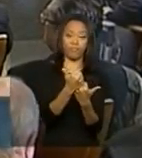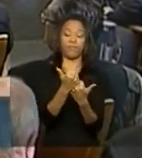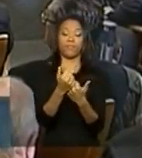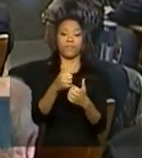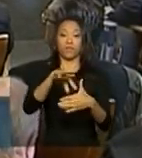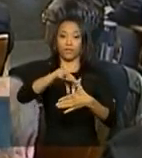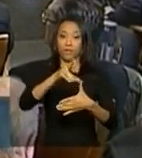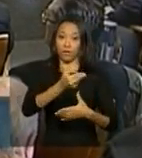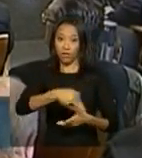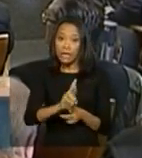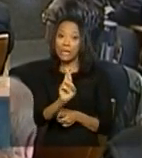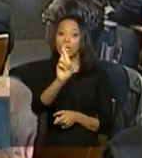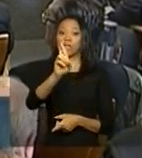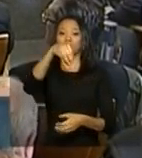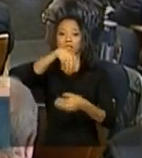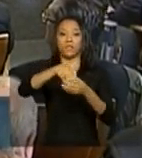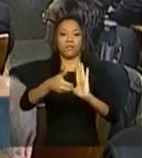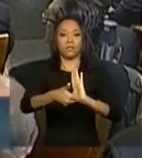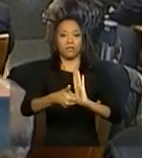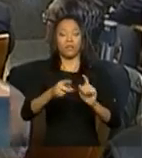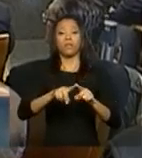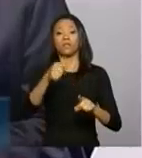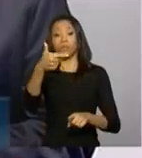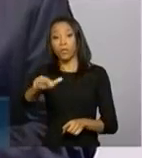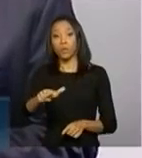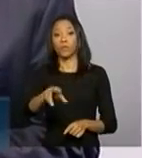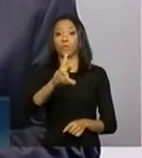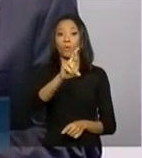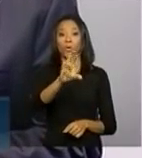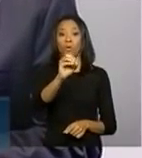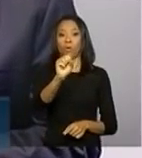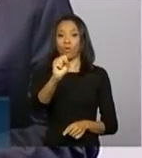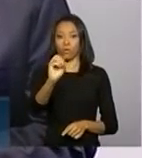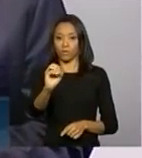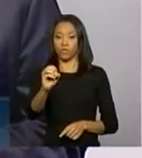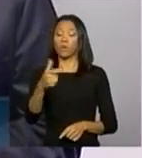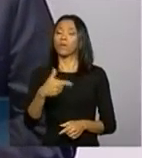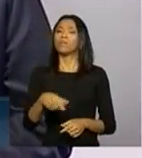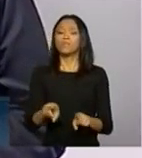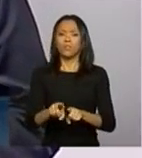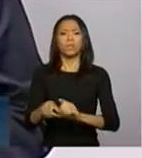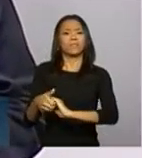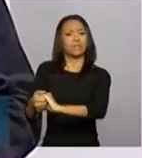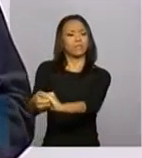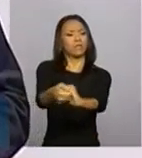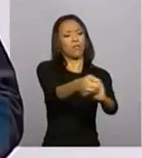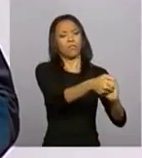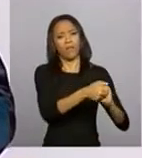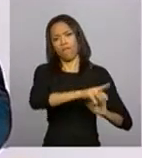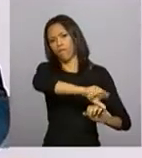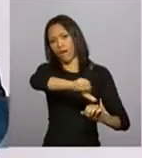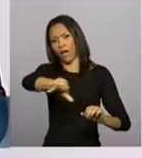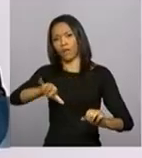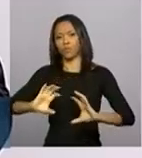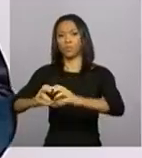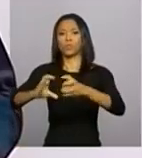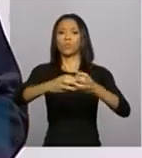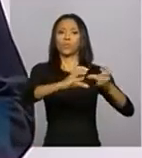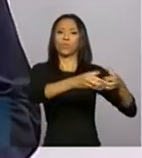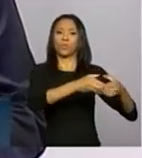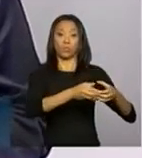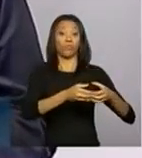o nosso futuro líder, deputado Rogério Rosso. Saudar os demais partidos aqui presentes, partidos